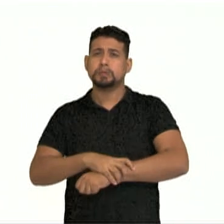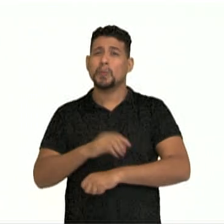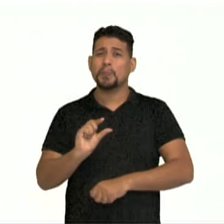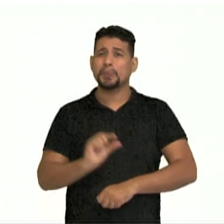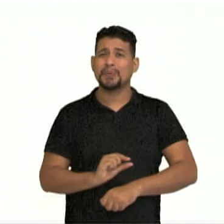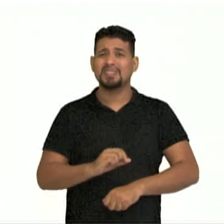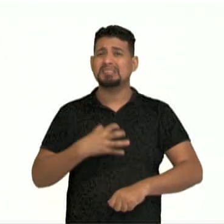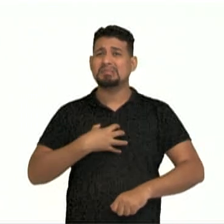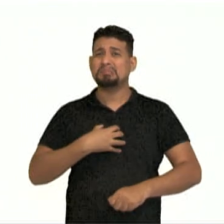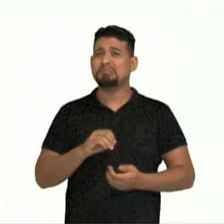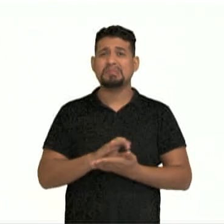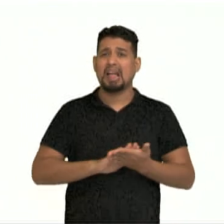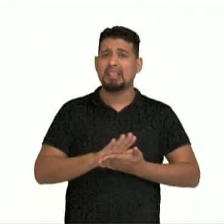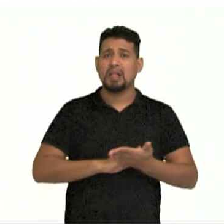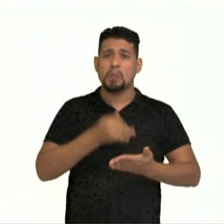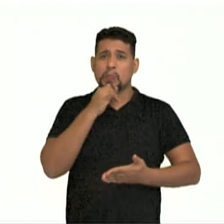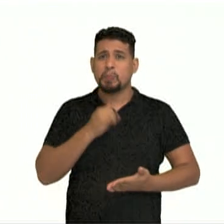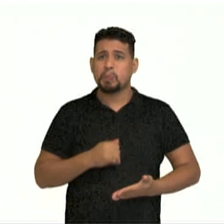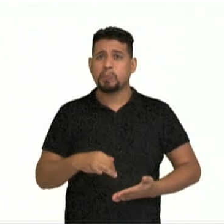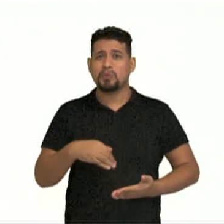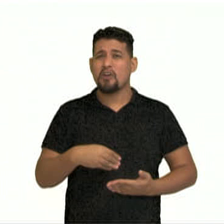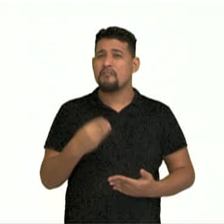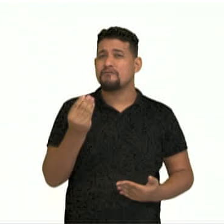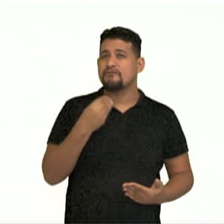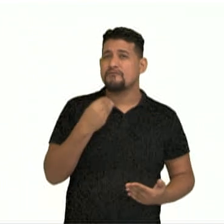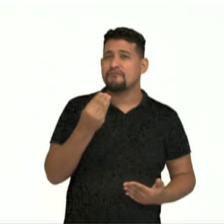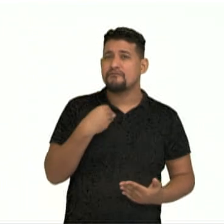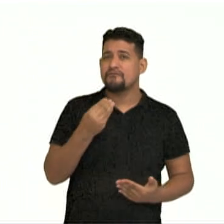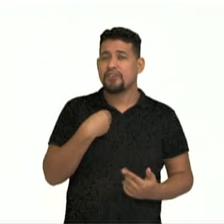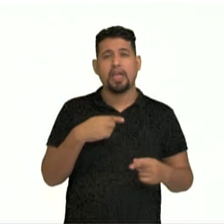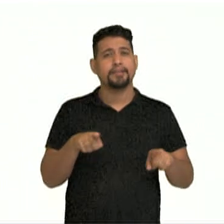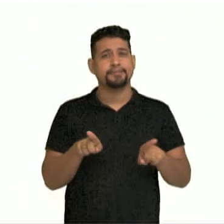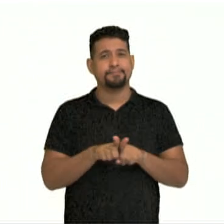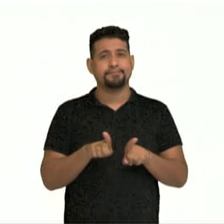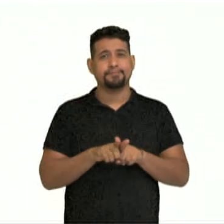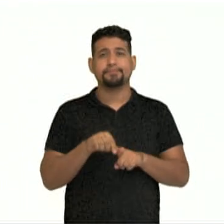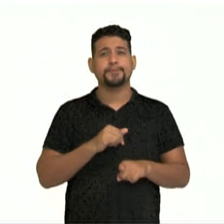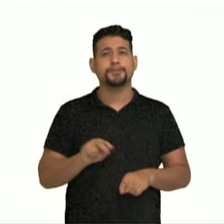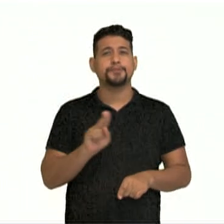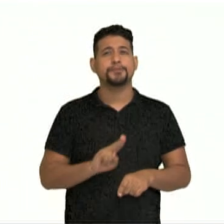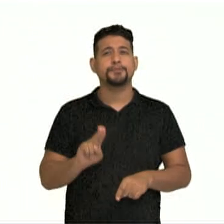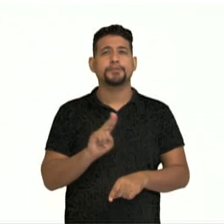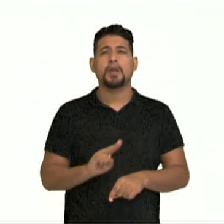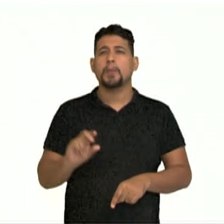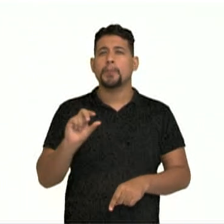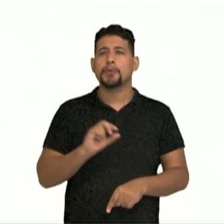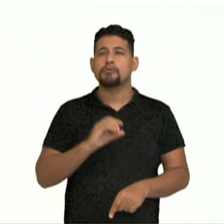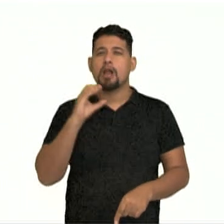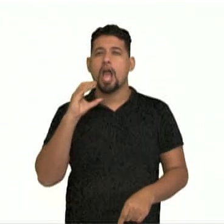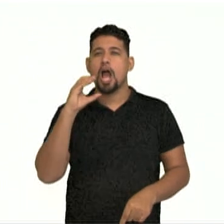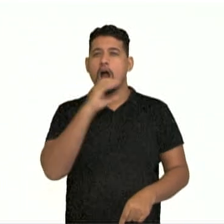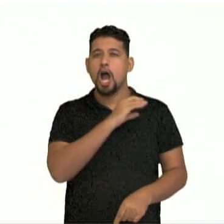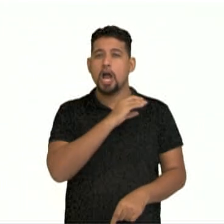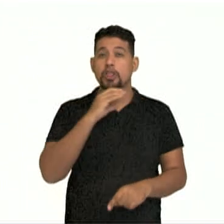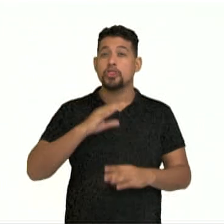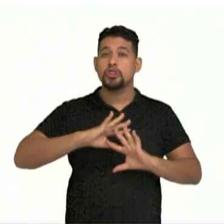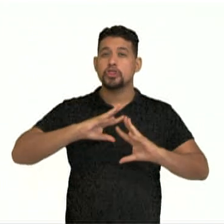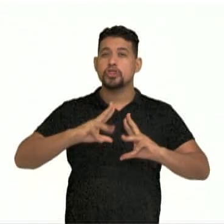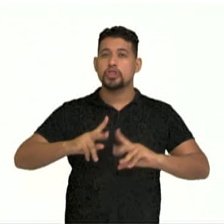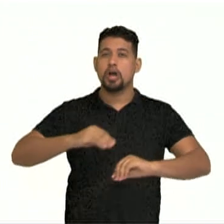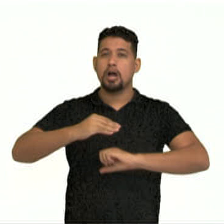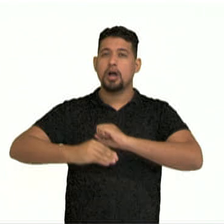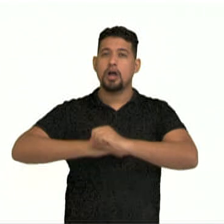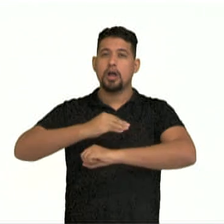ou quase nada. Baixa condutividade térmica, conduz pouco calor. Todo isolante, pessoal,